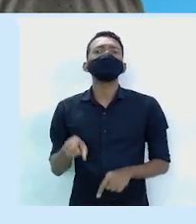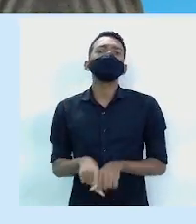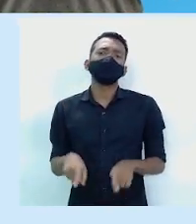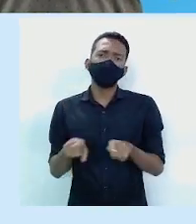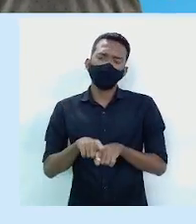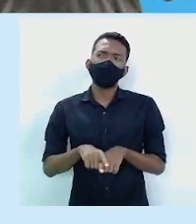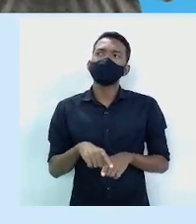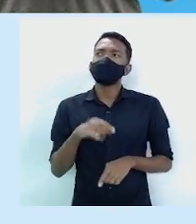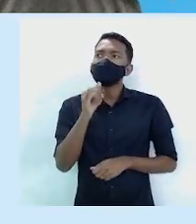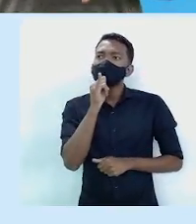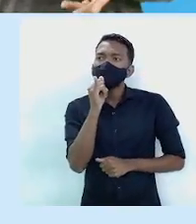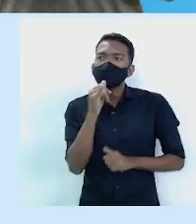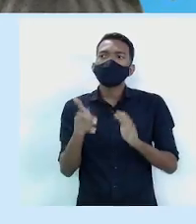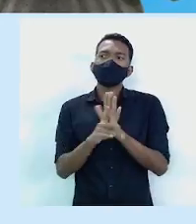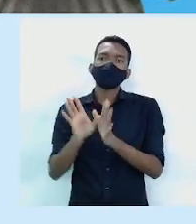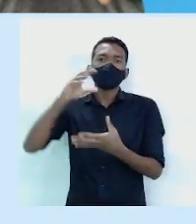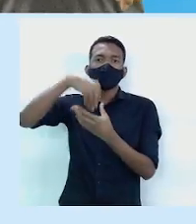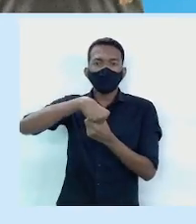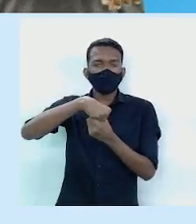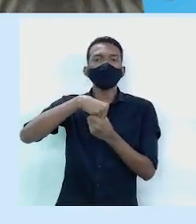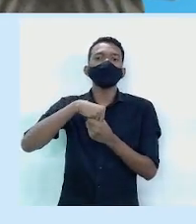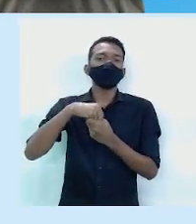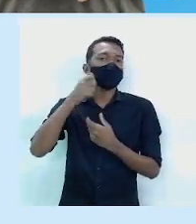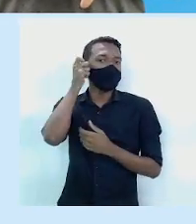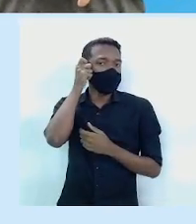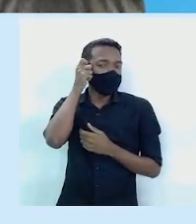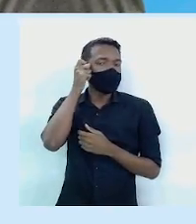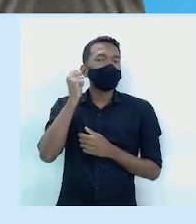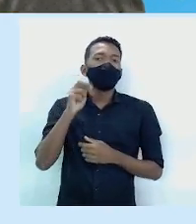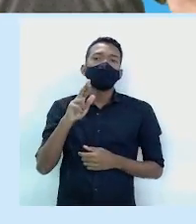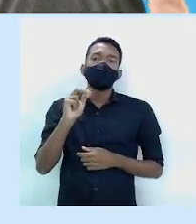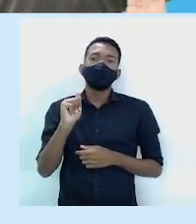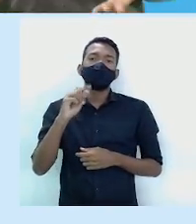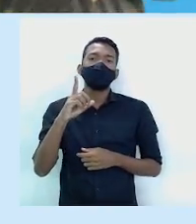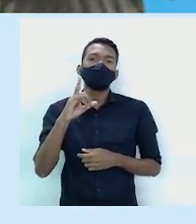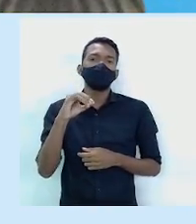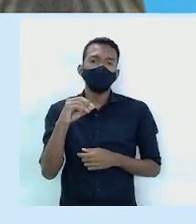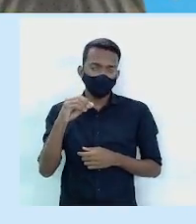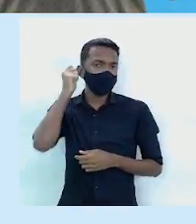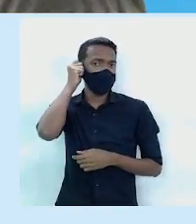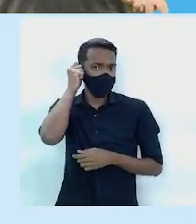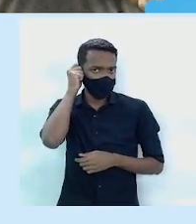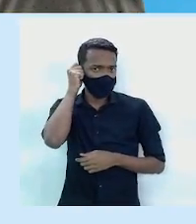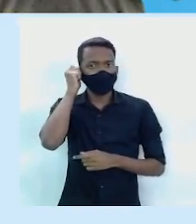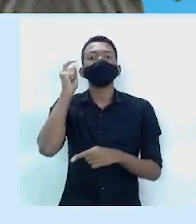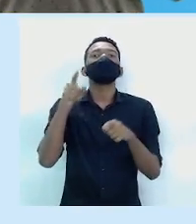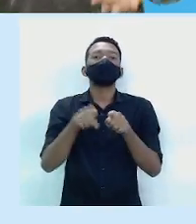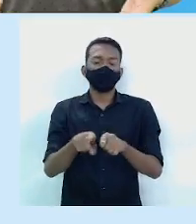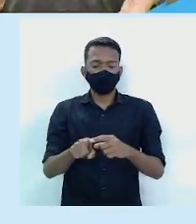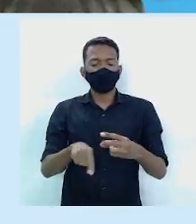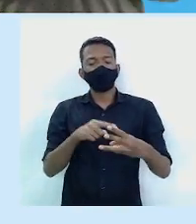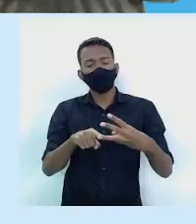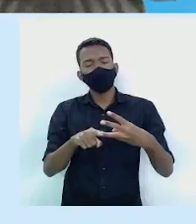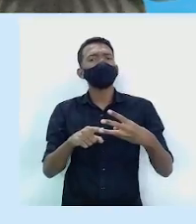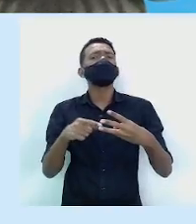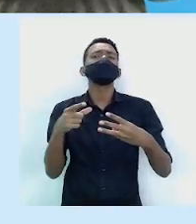também de rádio, né? Relacionado a um programa de rádio, por exemplo. O roteiro ele